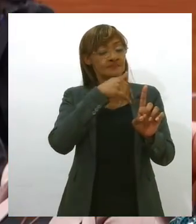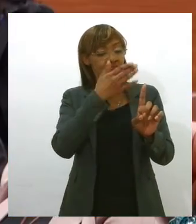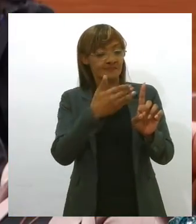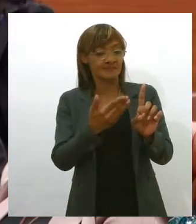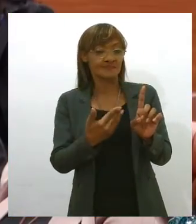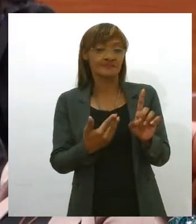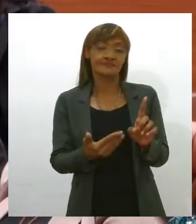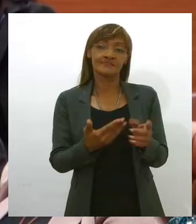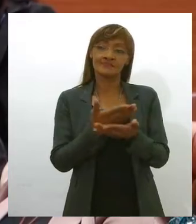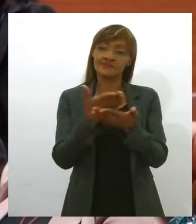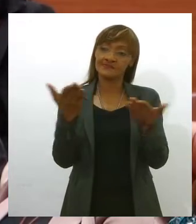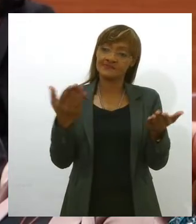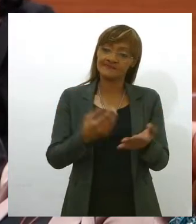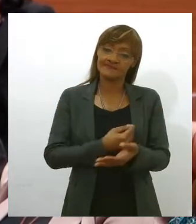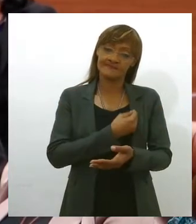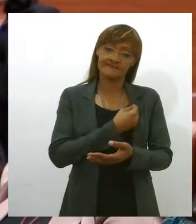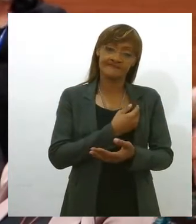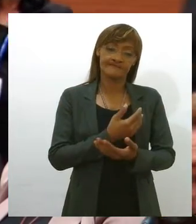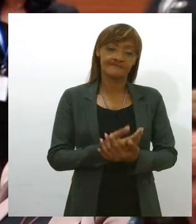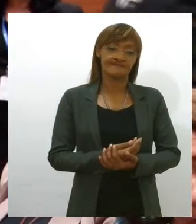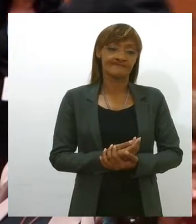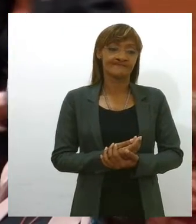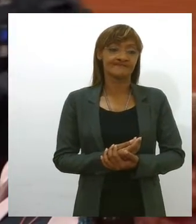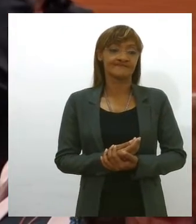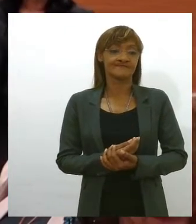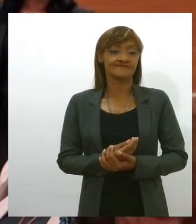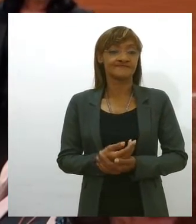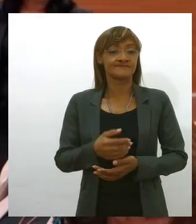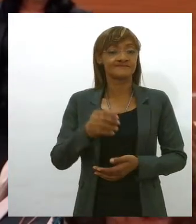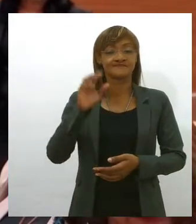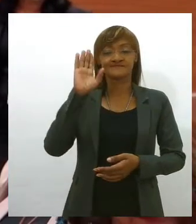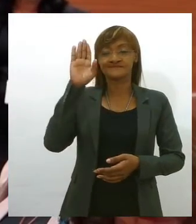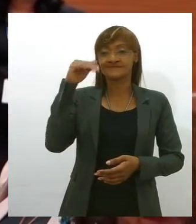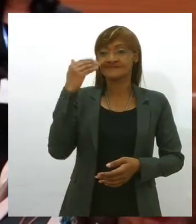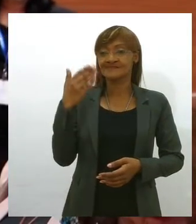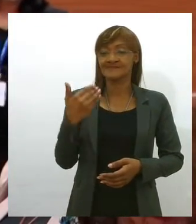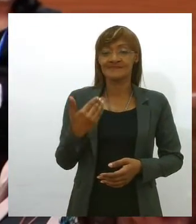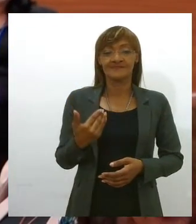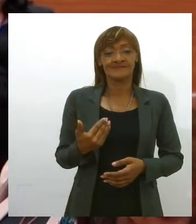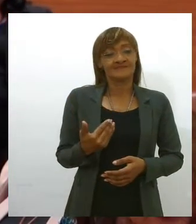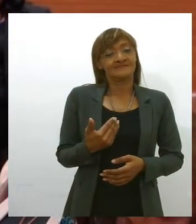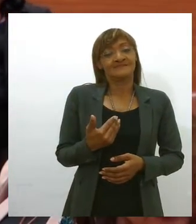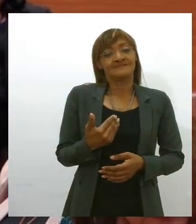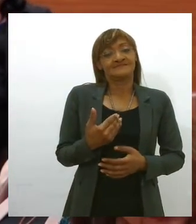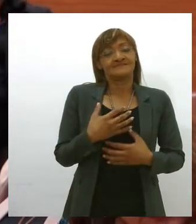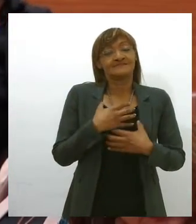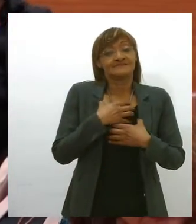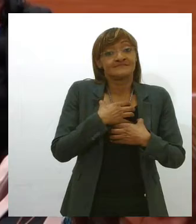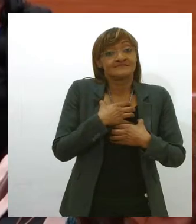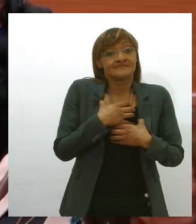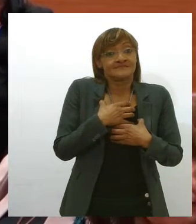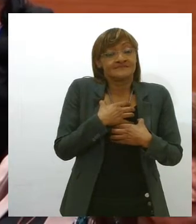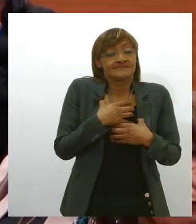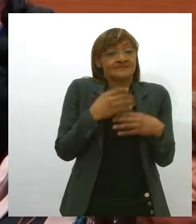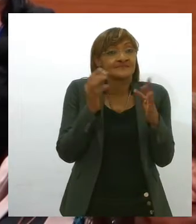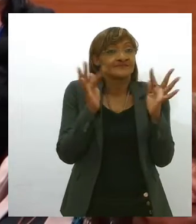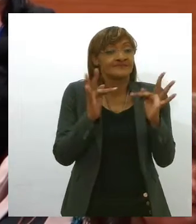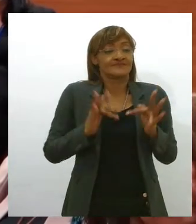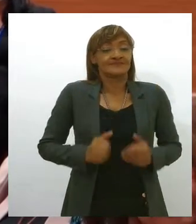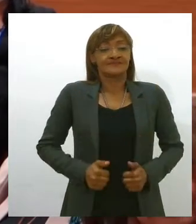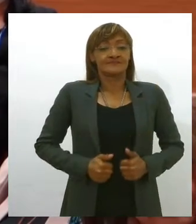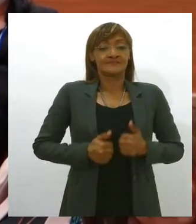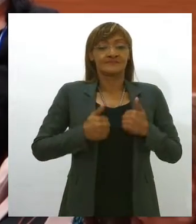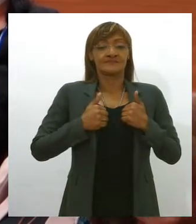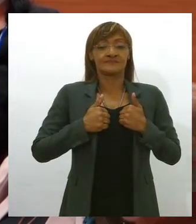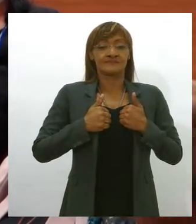presentes é uma honra incrível Você não imagina o tamanho da nossa satisfação do nosso orgulho do nosso prazer de